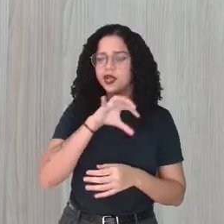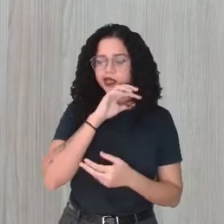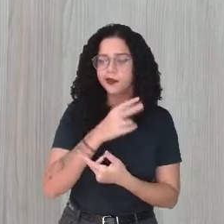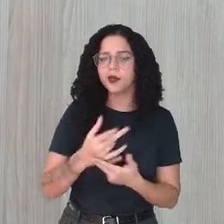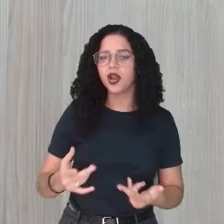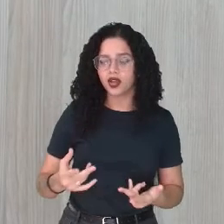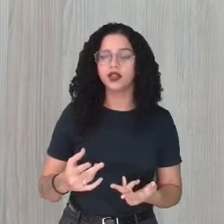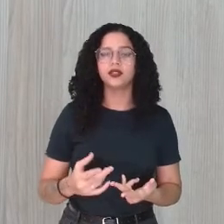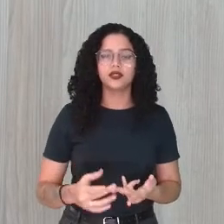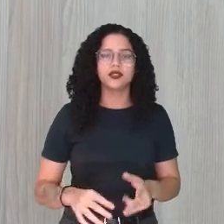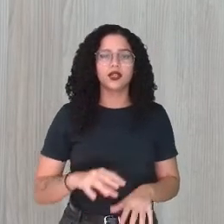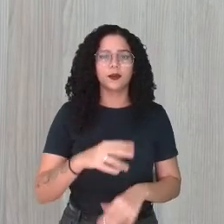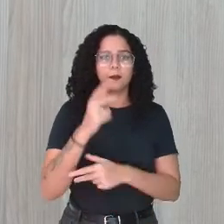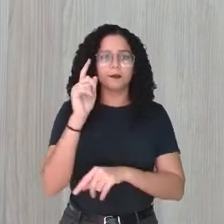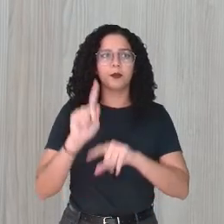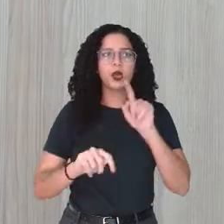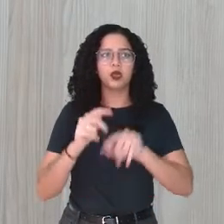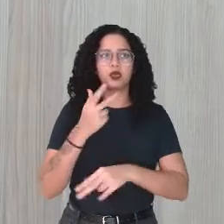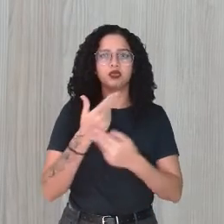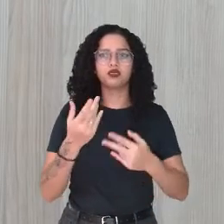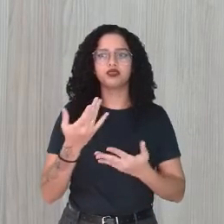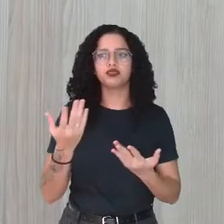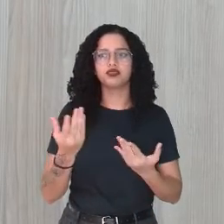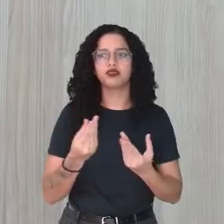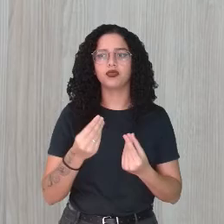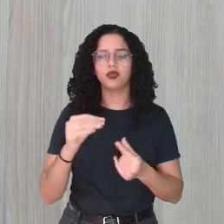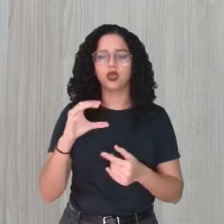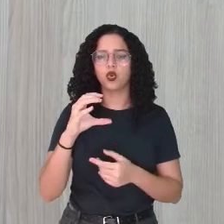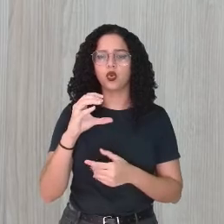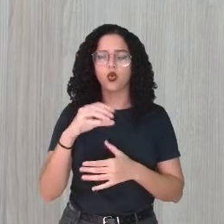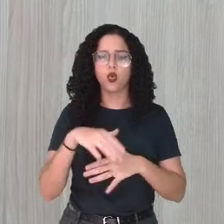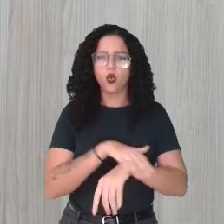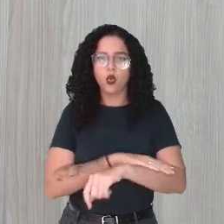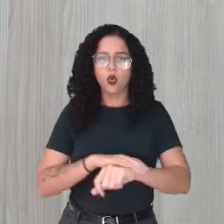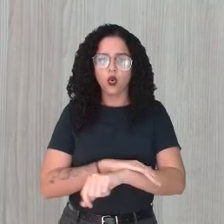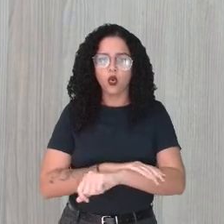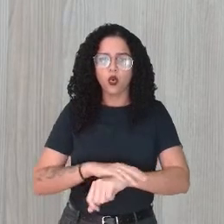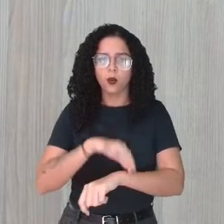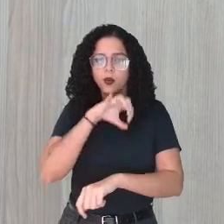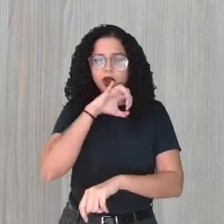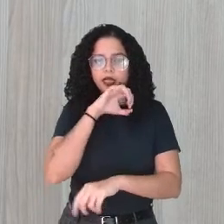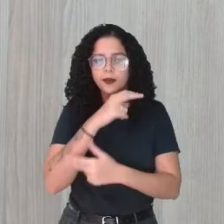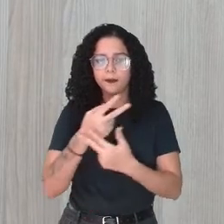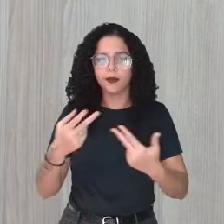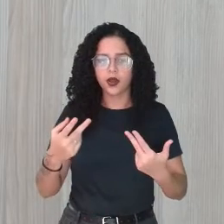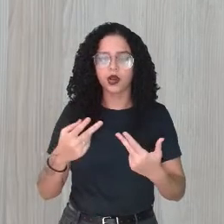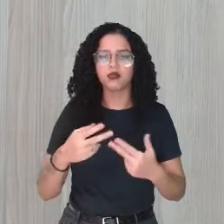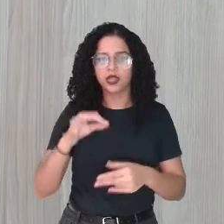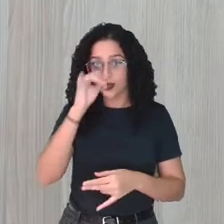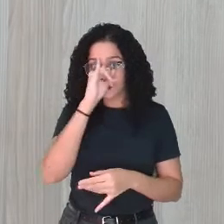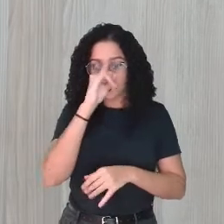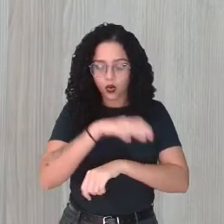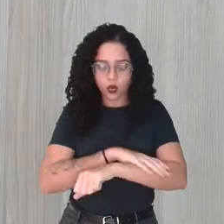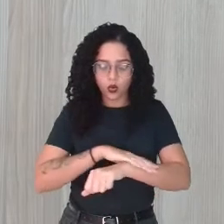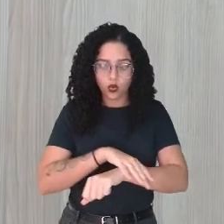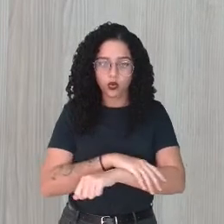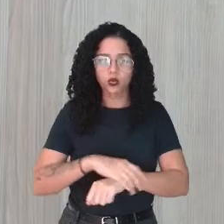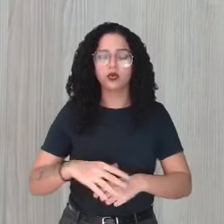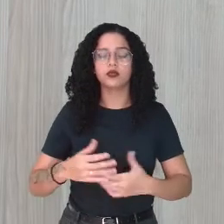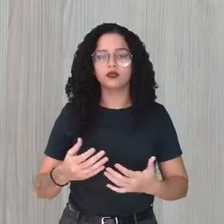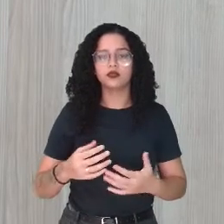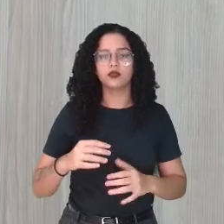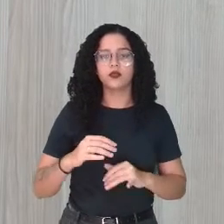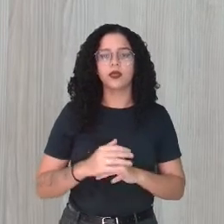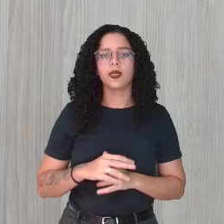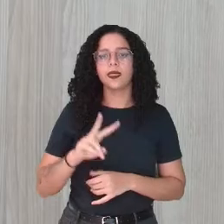né? Produtos que couro, essas coisas também não consome. Então, é bem mais restrito o veganismo, e o vegetariano,